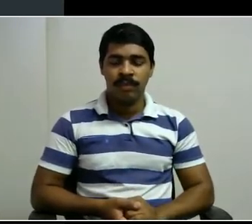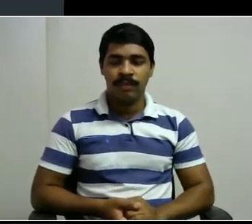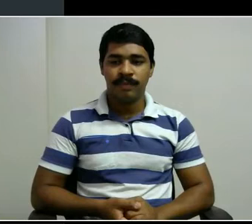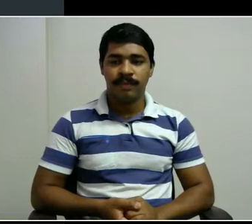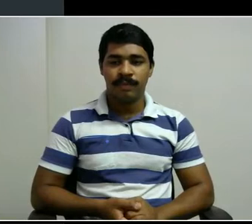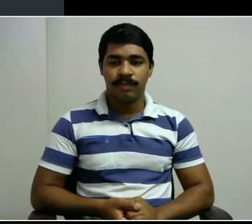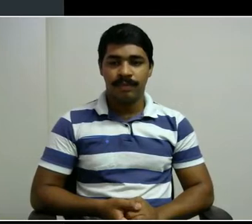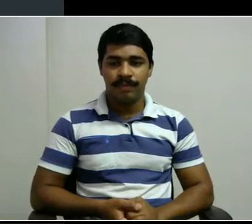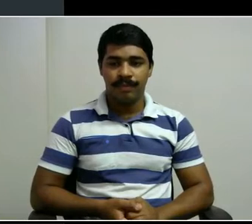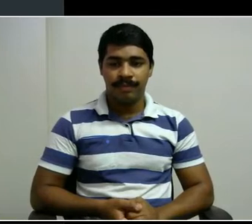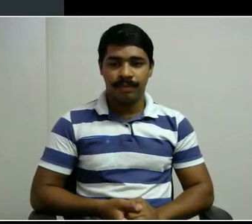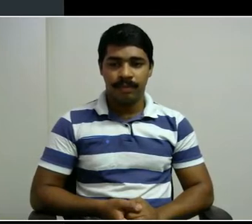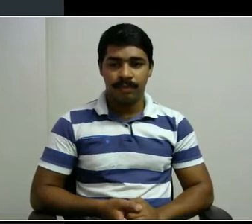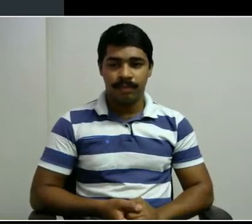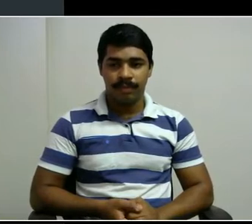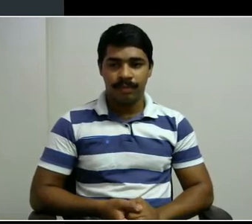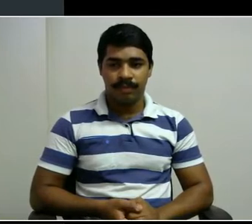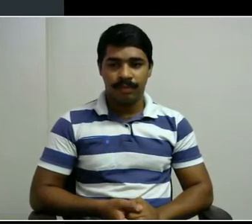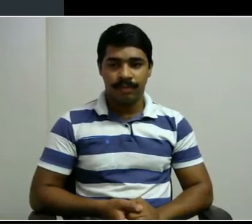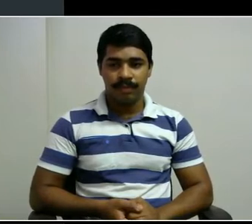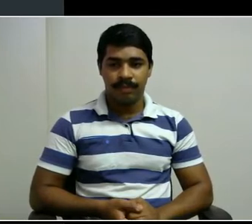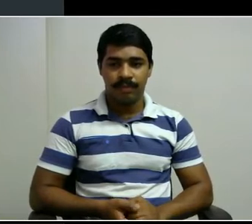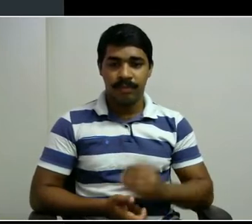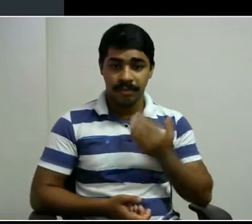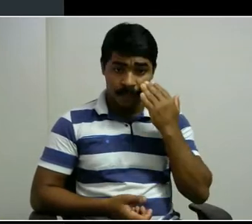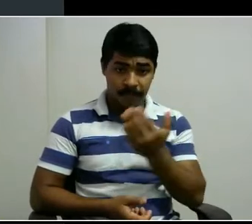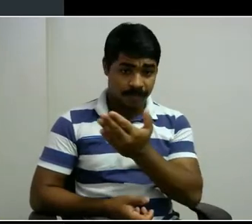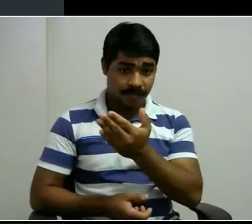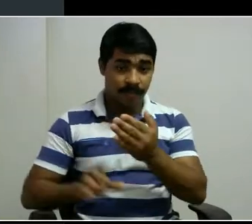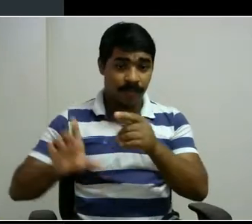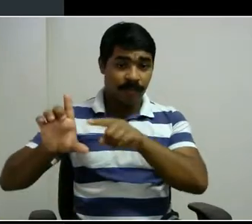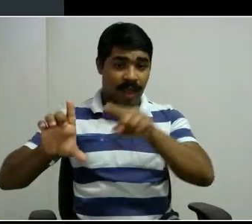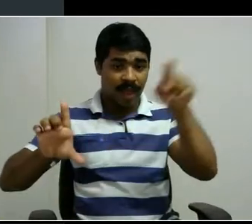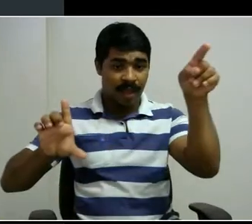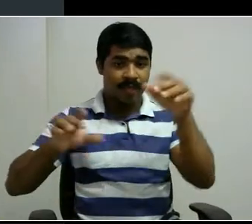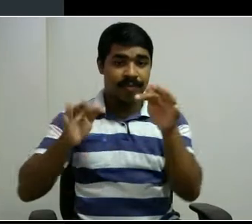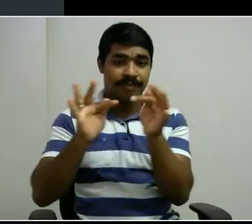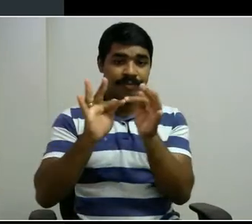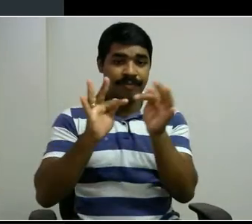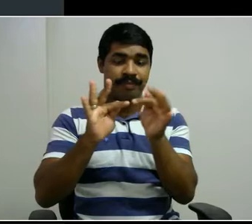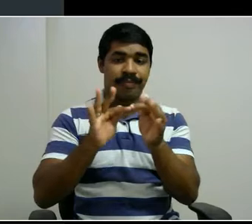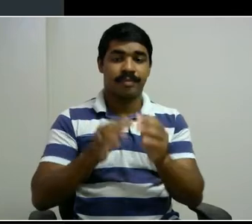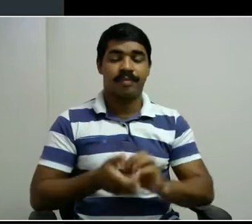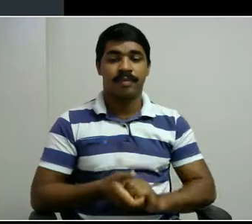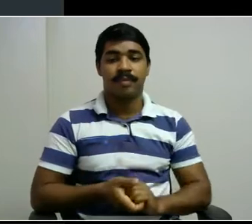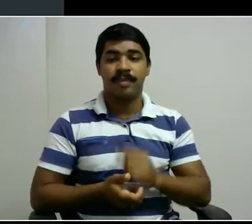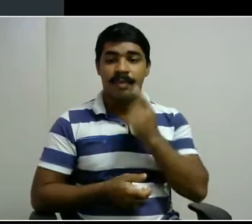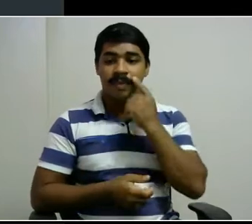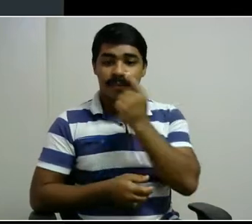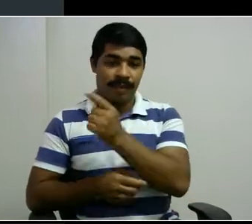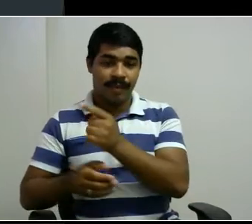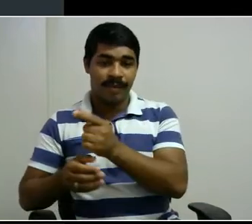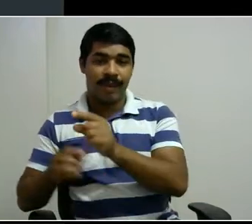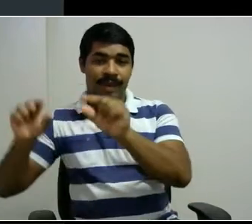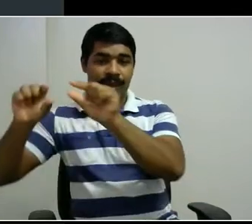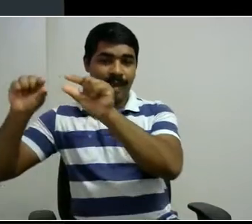gráfico da função. Tá? E essa daqui é o meu gráfico da função, certo? Qual é essa função?